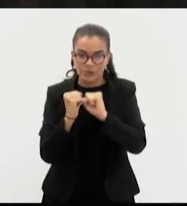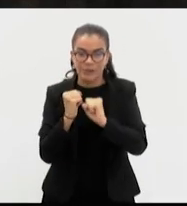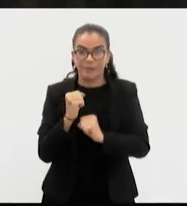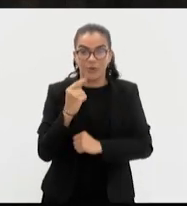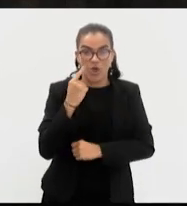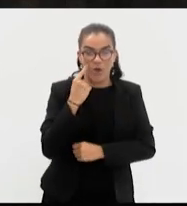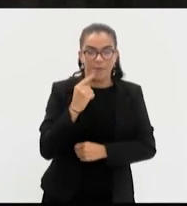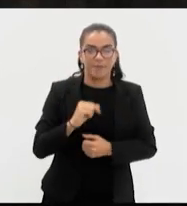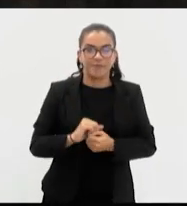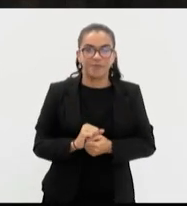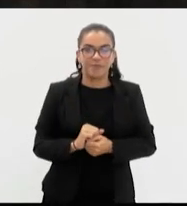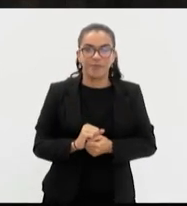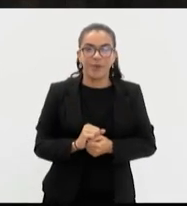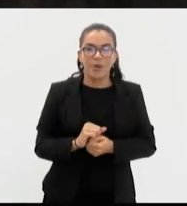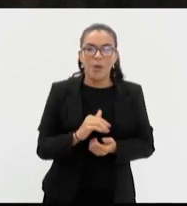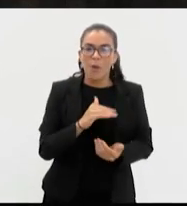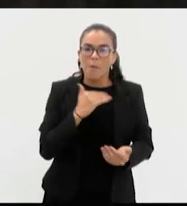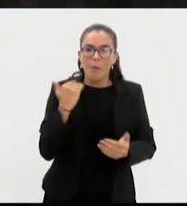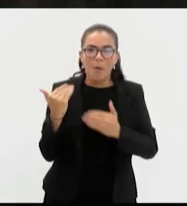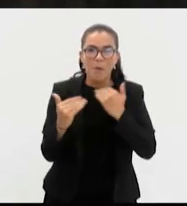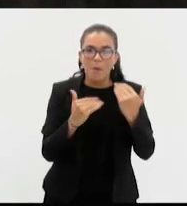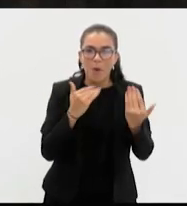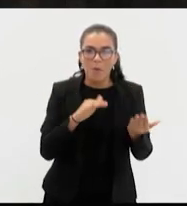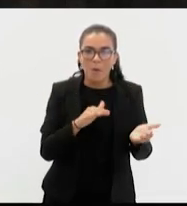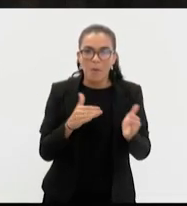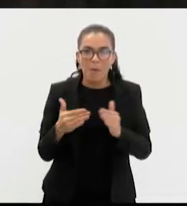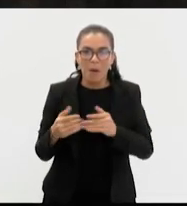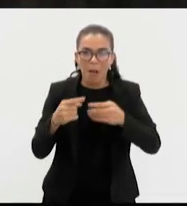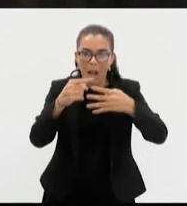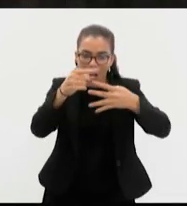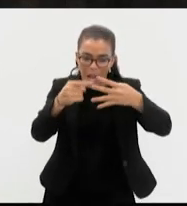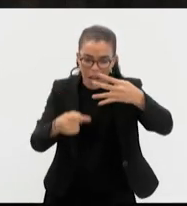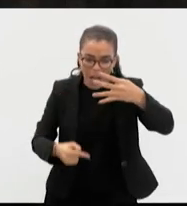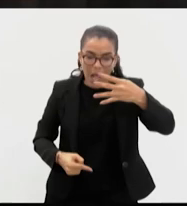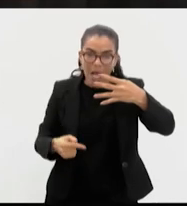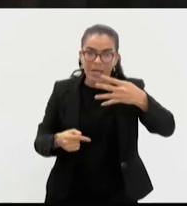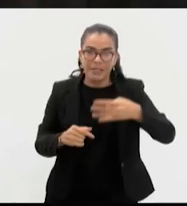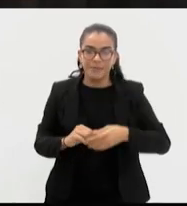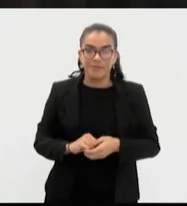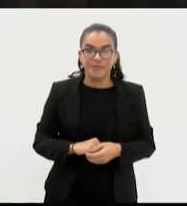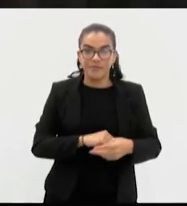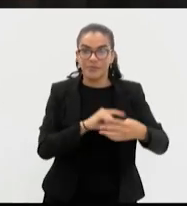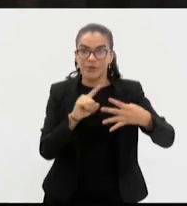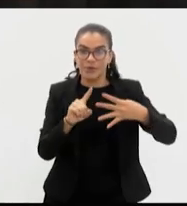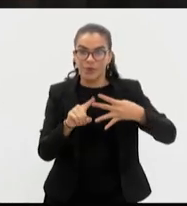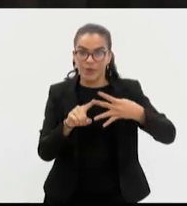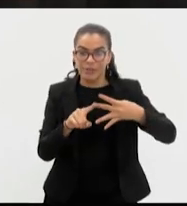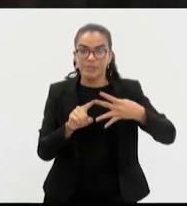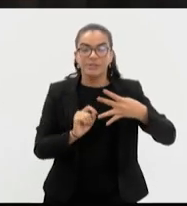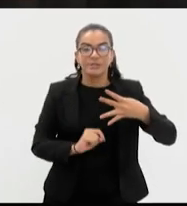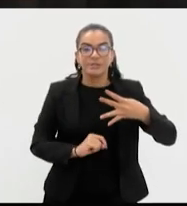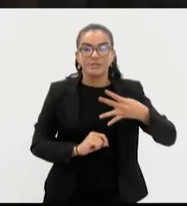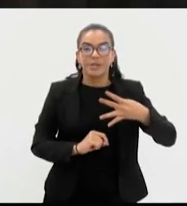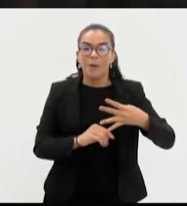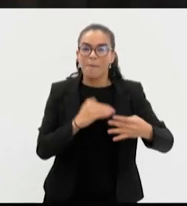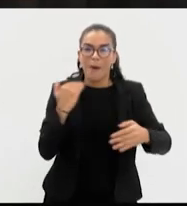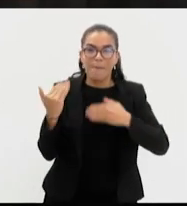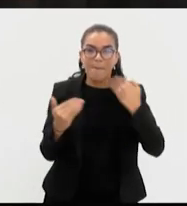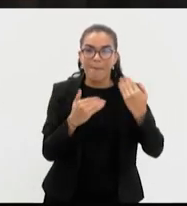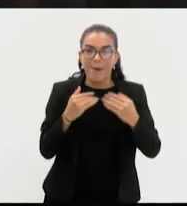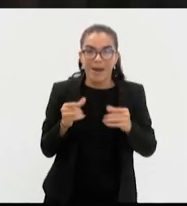um mortalidade por todas as causas aumentam dois mortalidade por